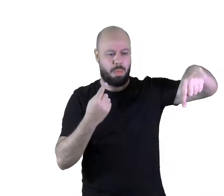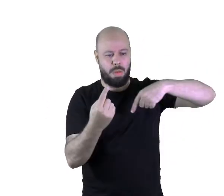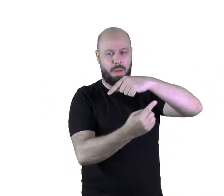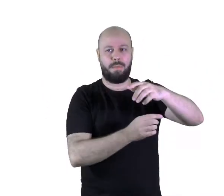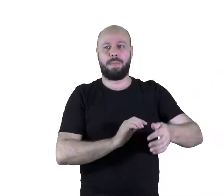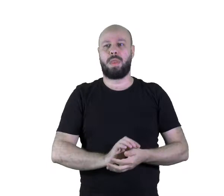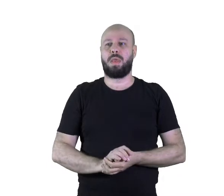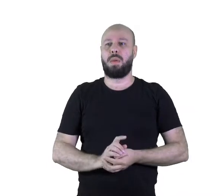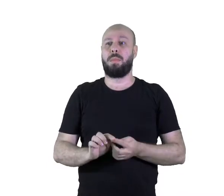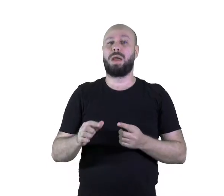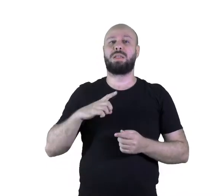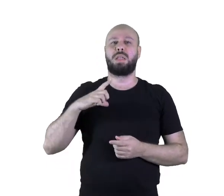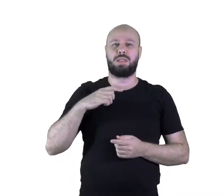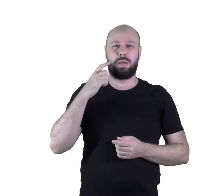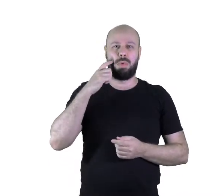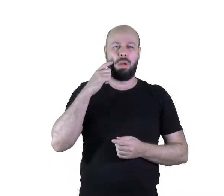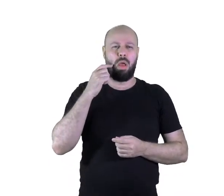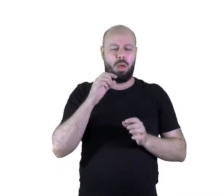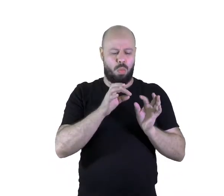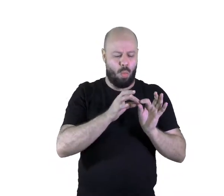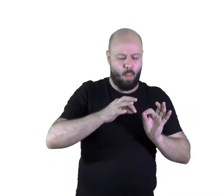têm como se fossem braços,